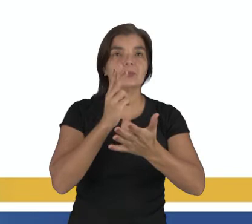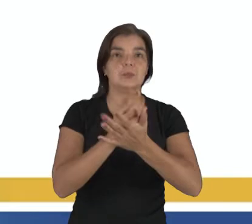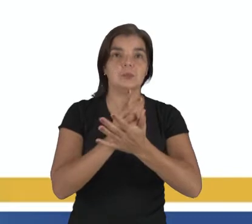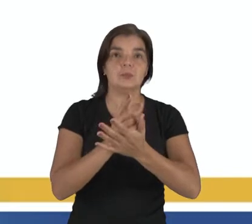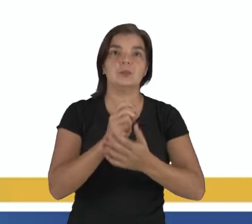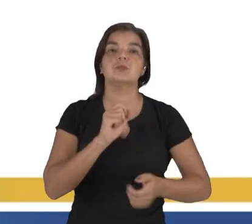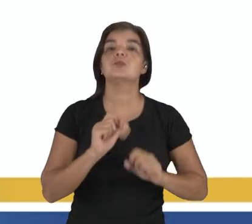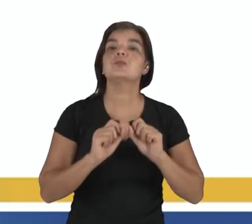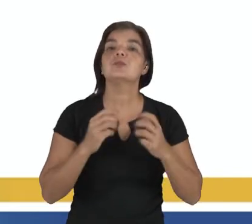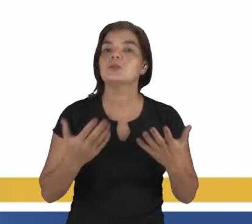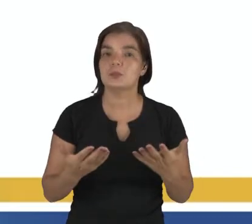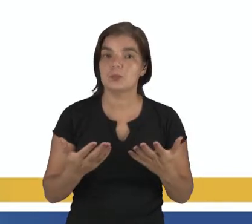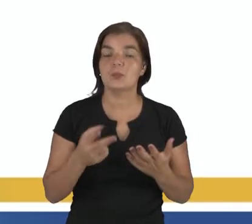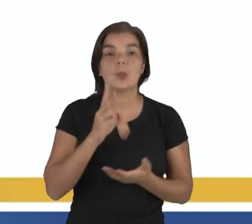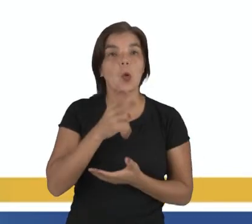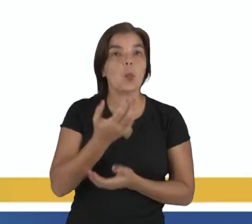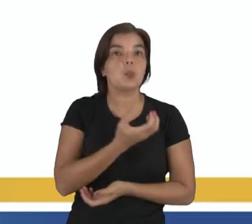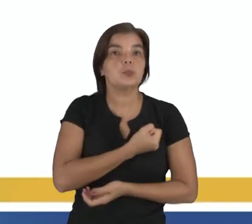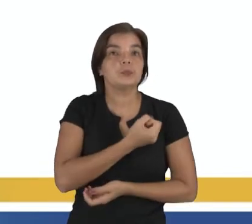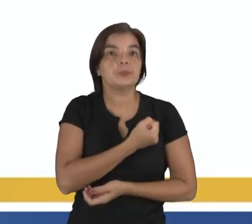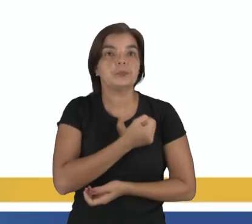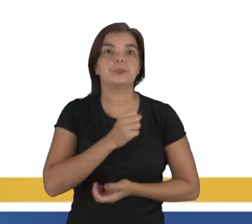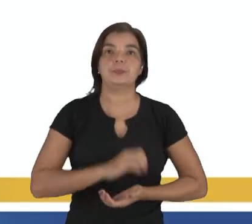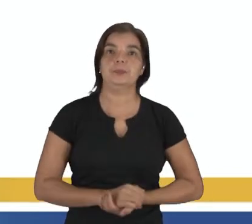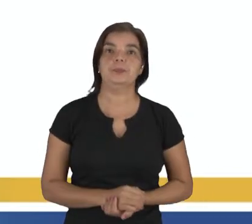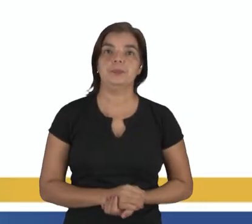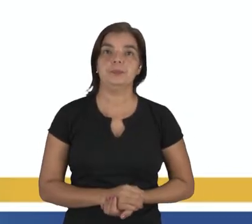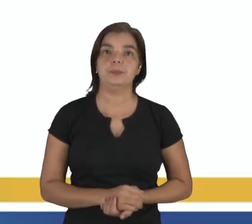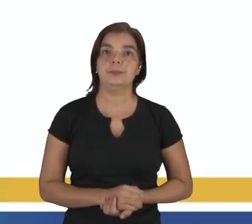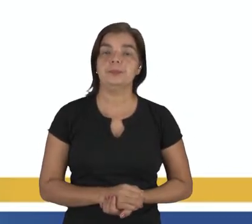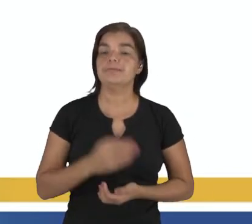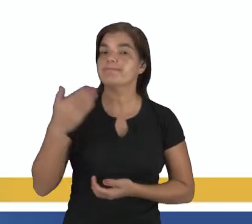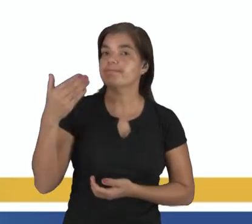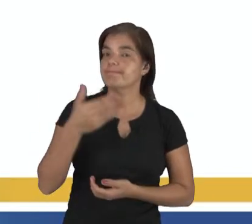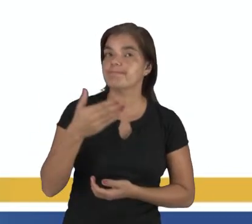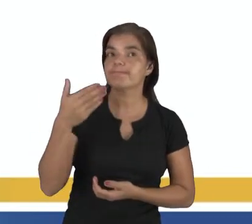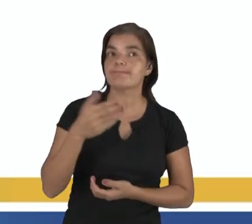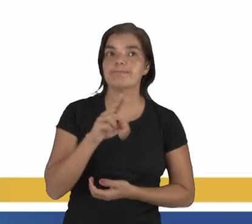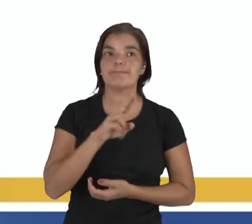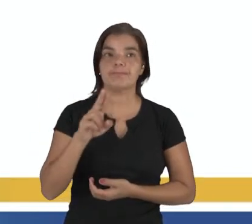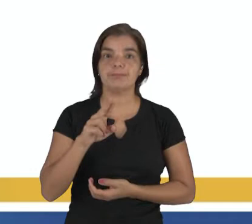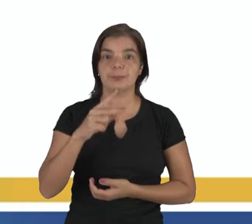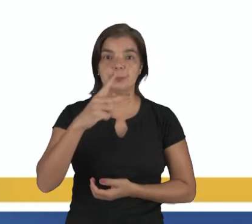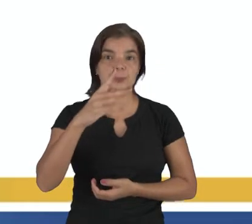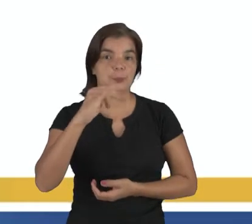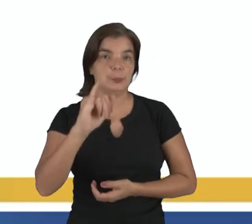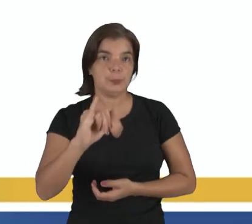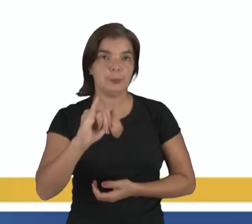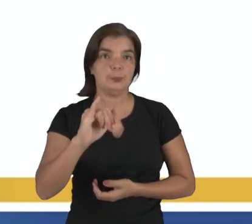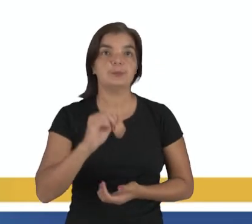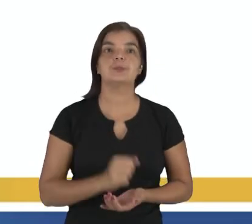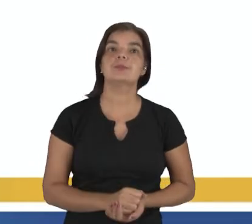sempre resultava em um mesmo número. Essa constante foi chamada de π,